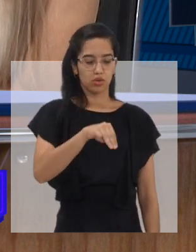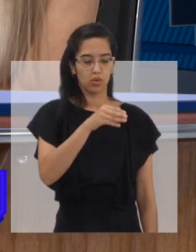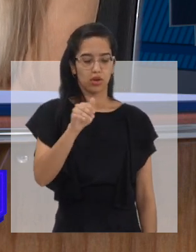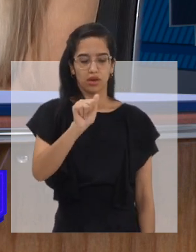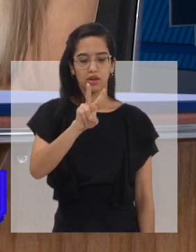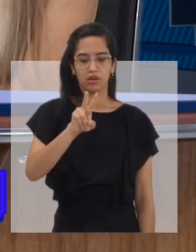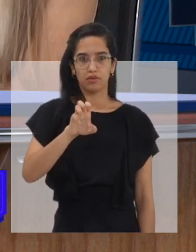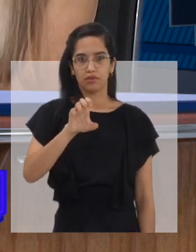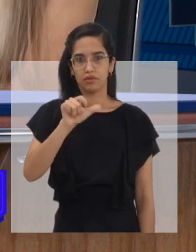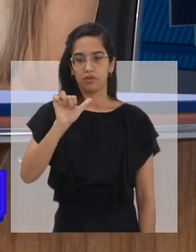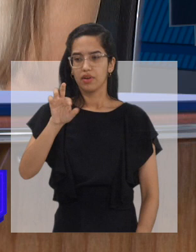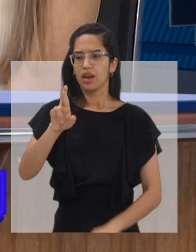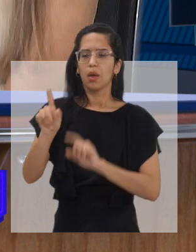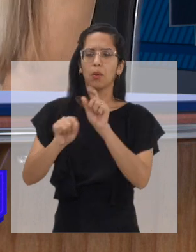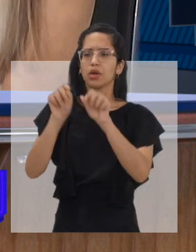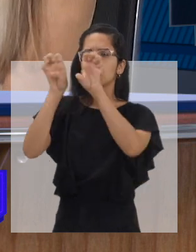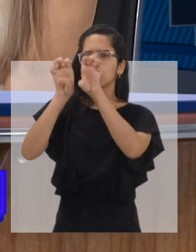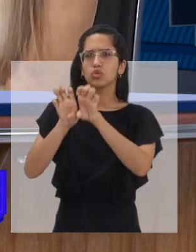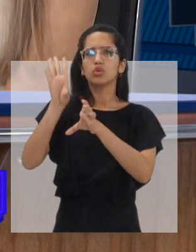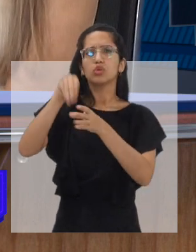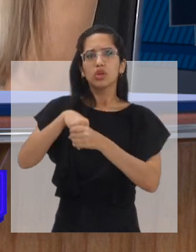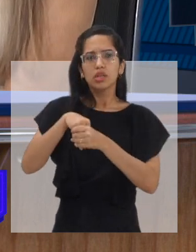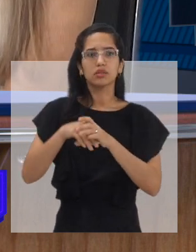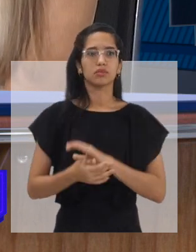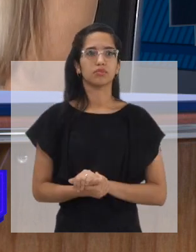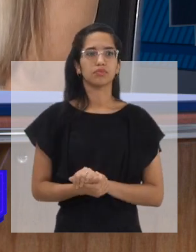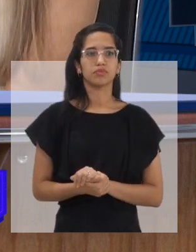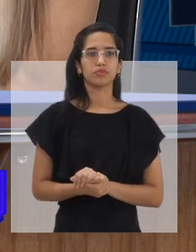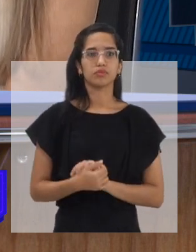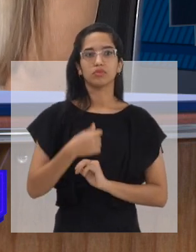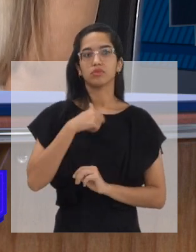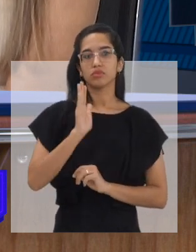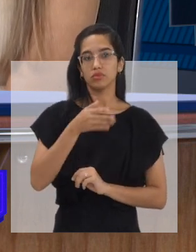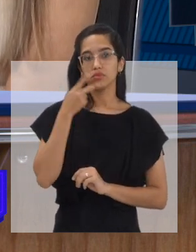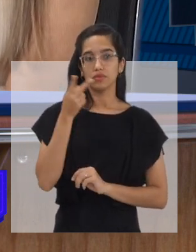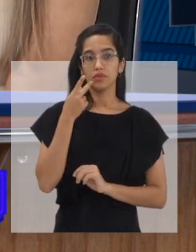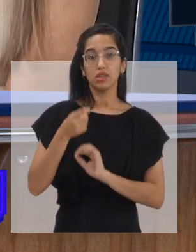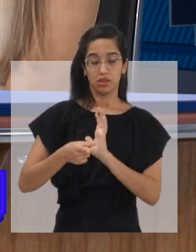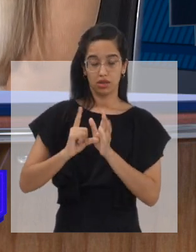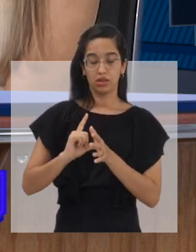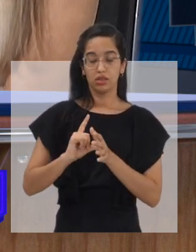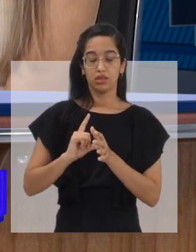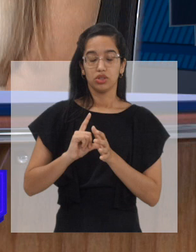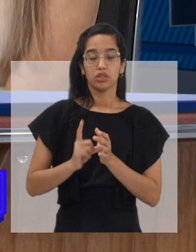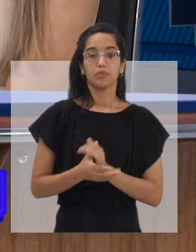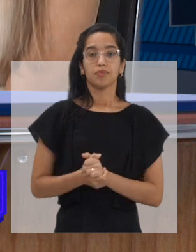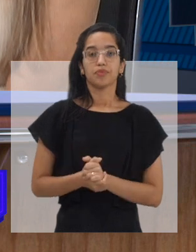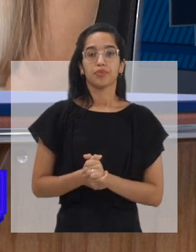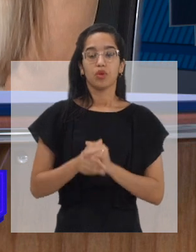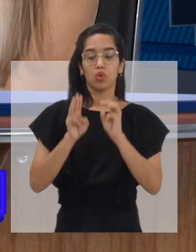museu? Como eu falei antes, o museu ele tem, na verdade, o museu ele